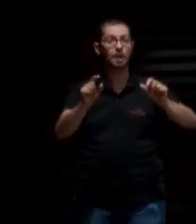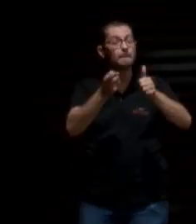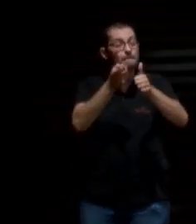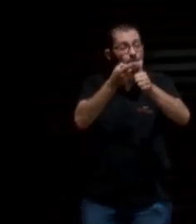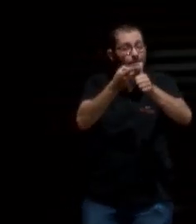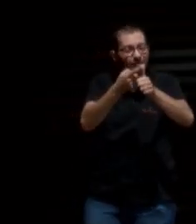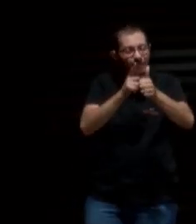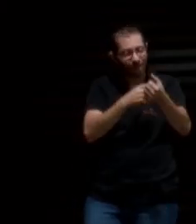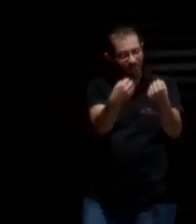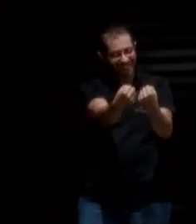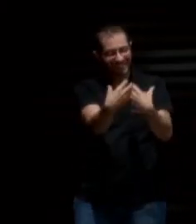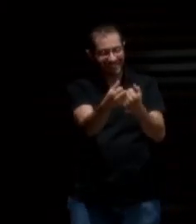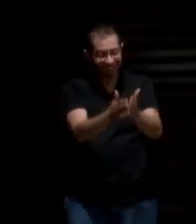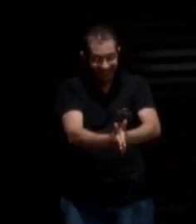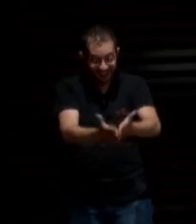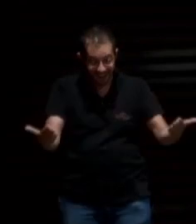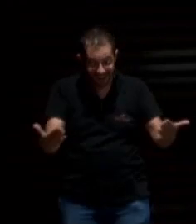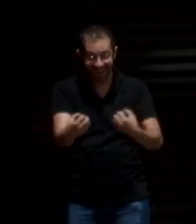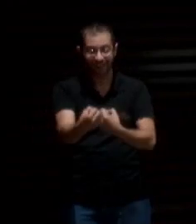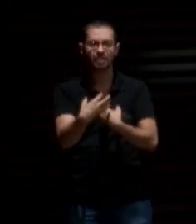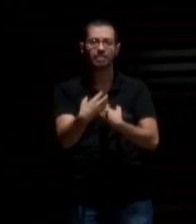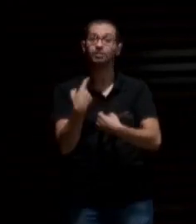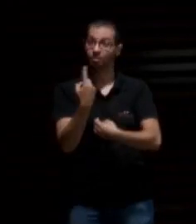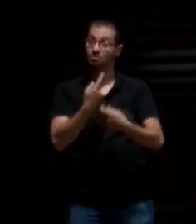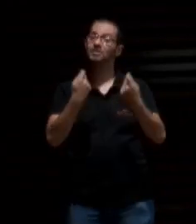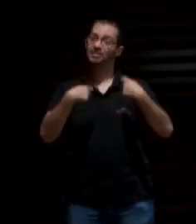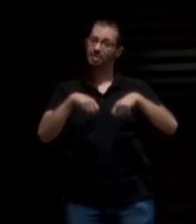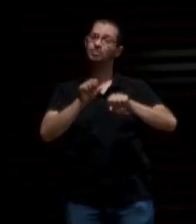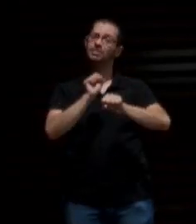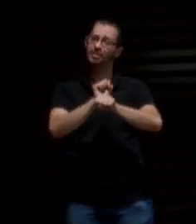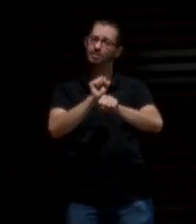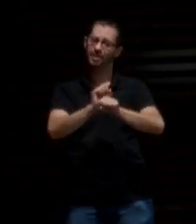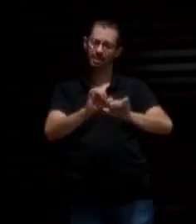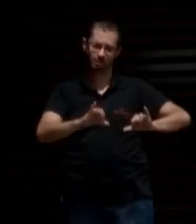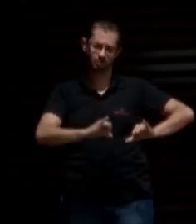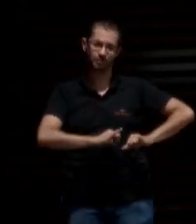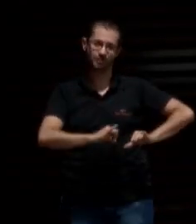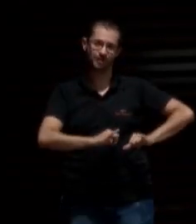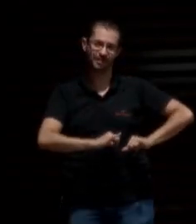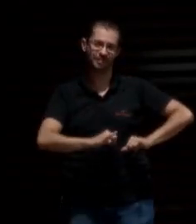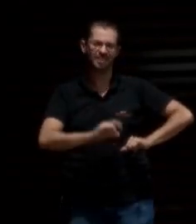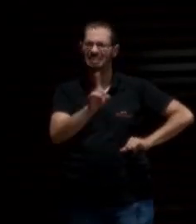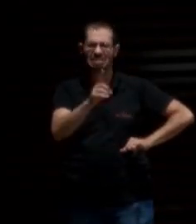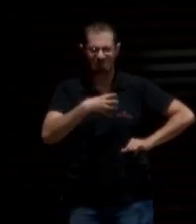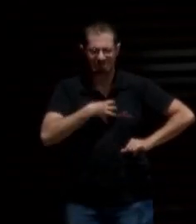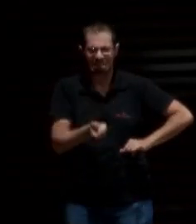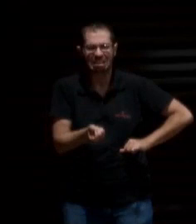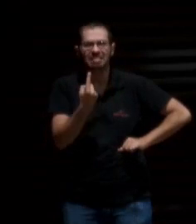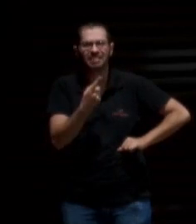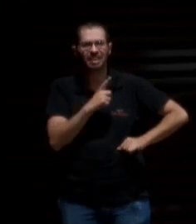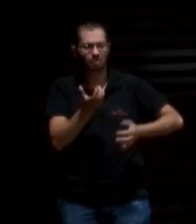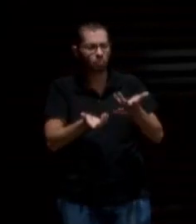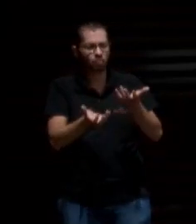cara. Nós devemos esperar o sofrimento. Amados, não estranheis o fogo ardente que surge no